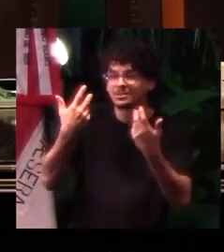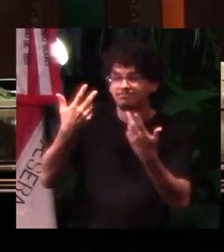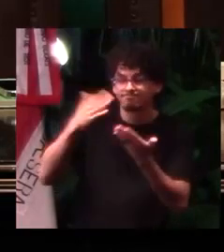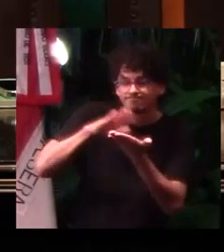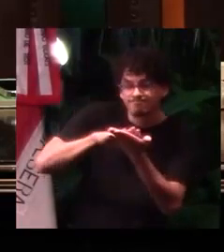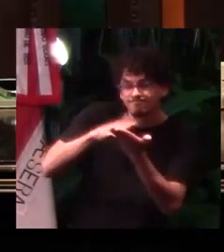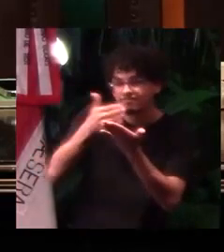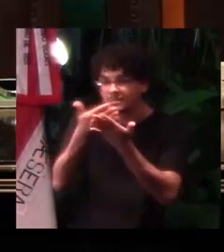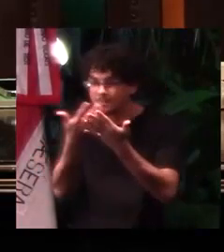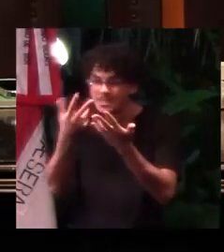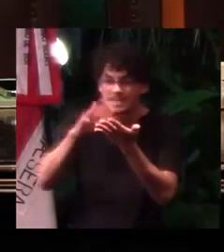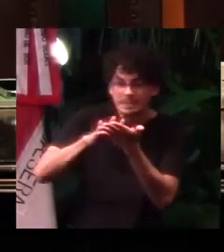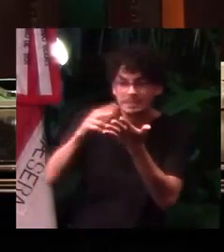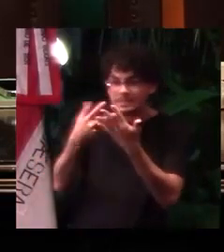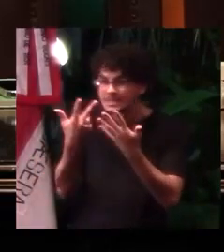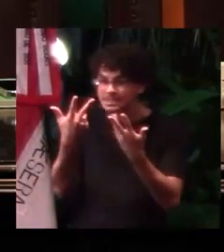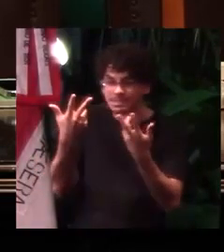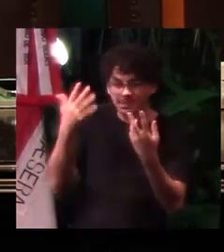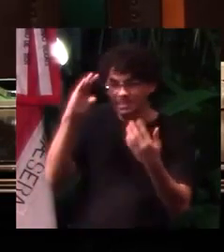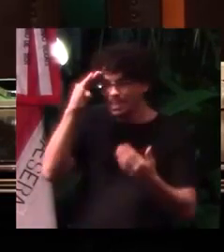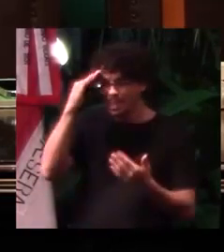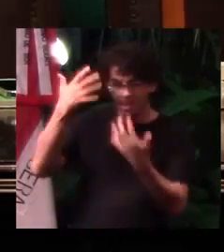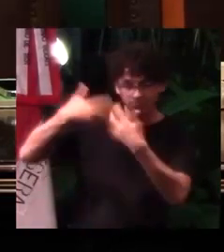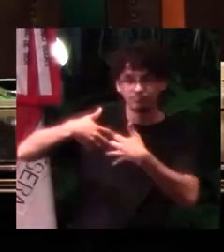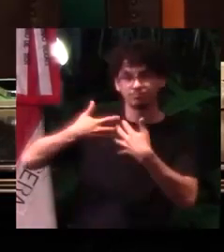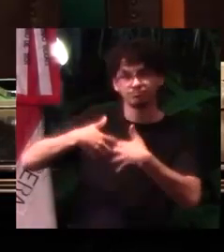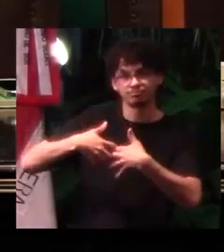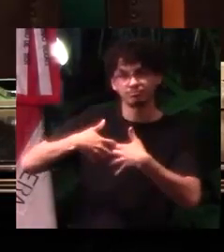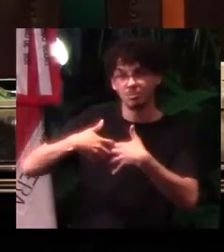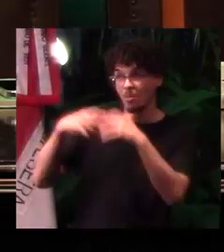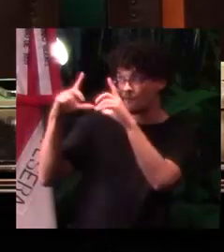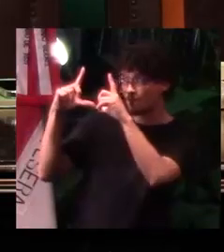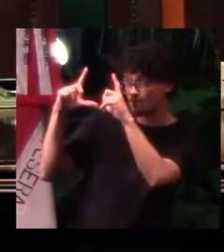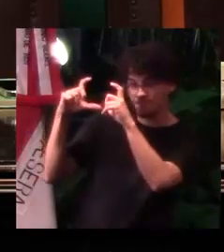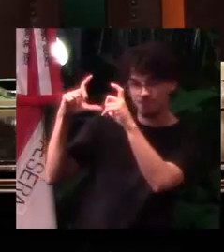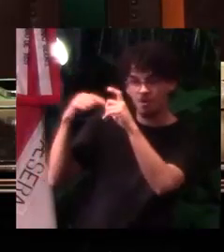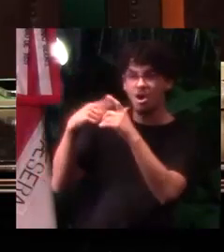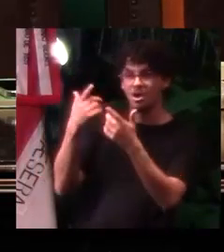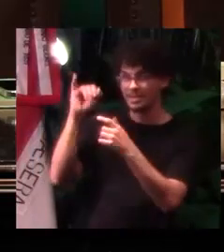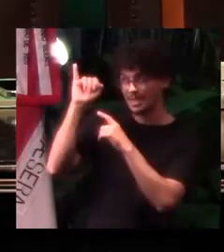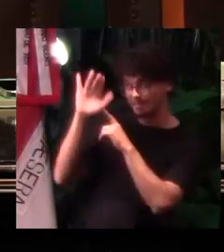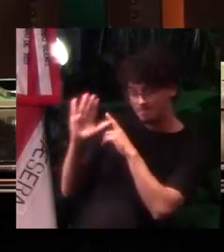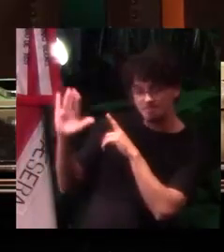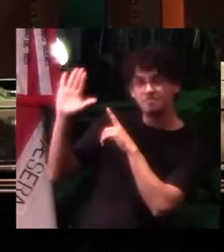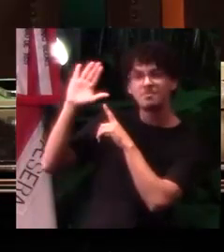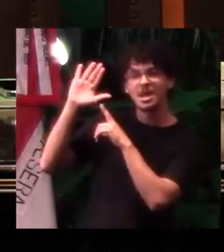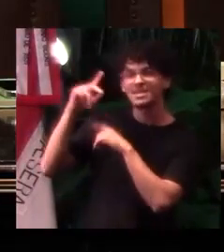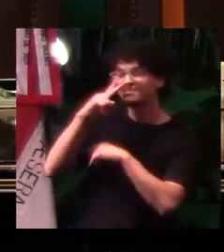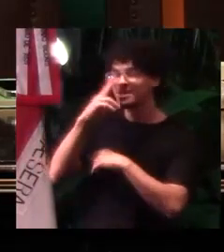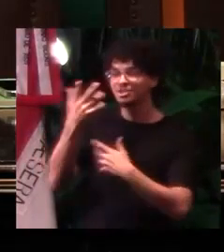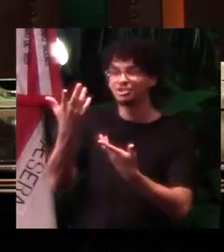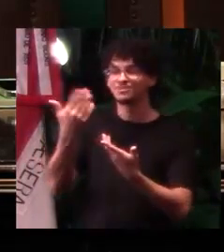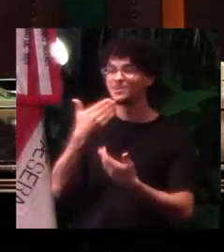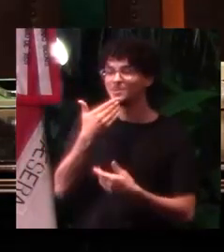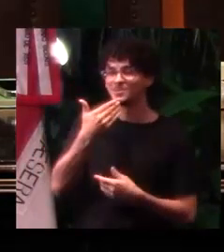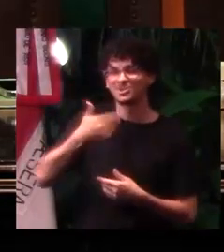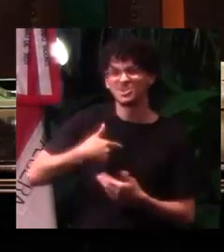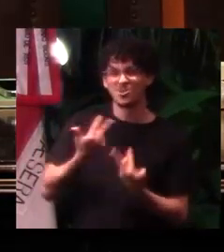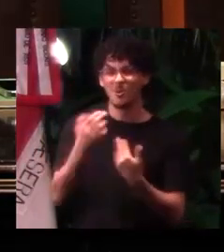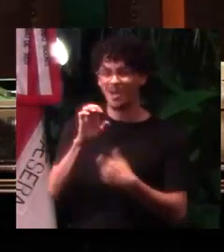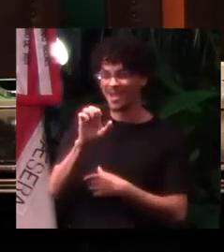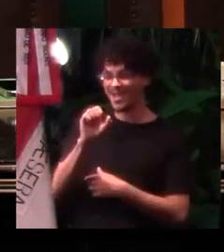Uma foto de um Bresson é quase que um pedido de me interprete, né? Quase como um efígie, né?